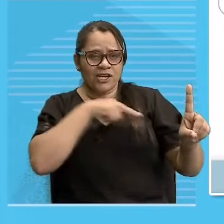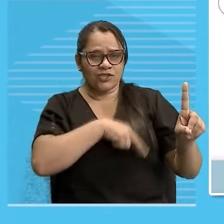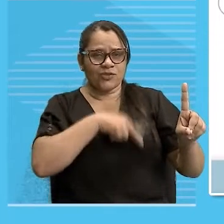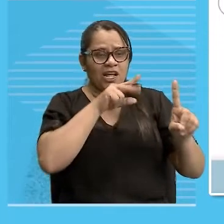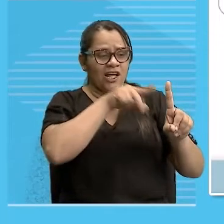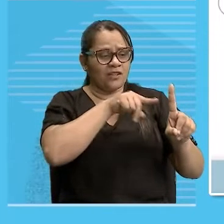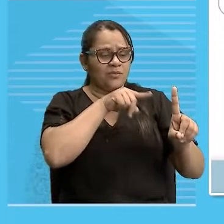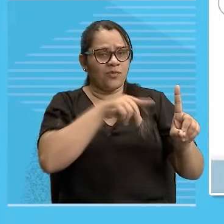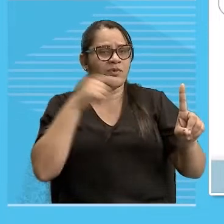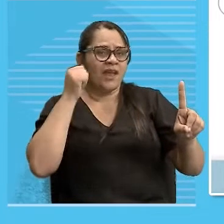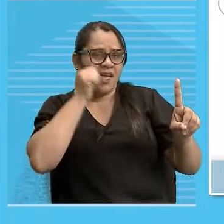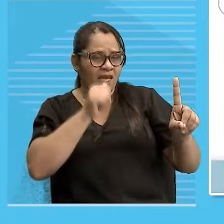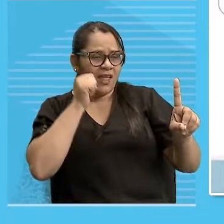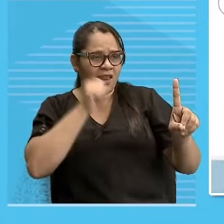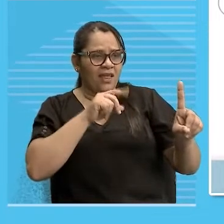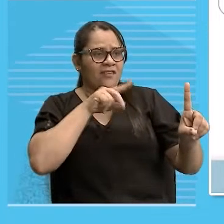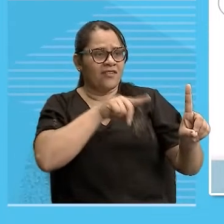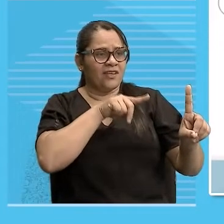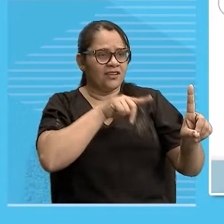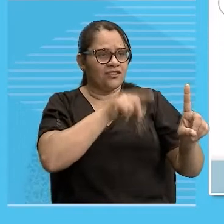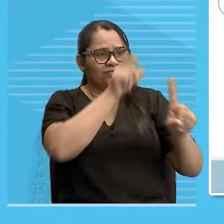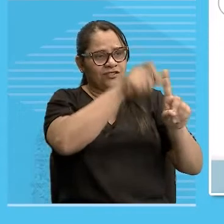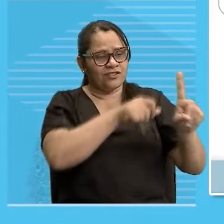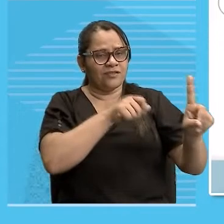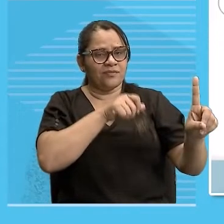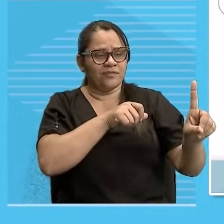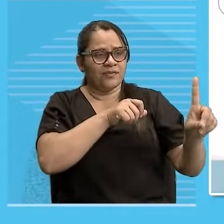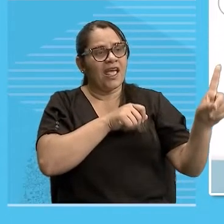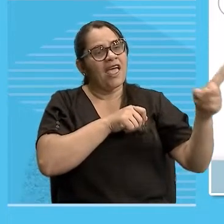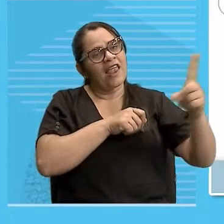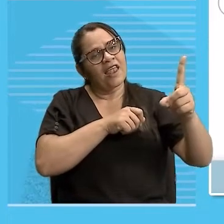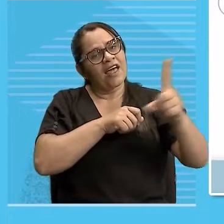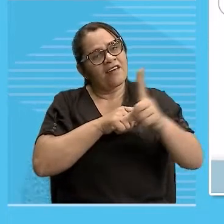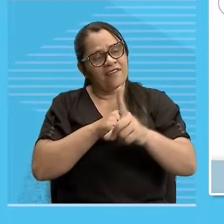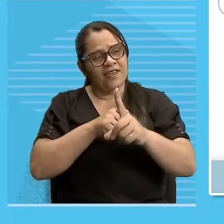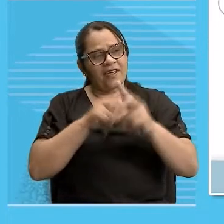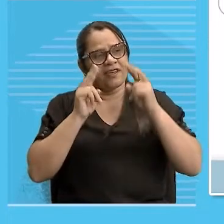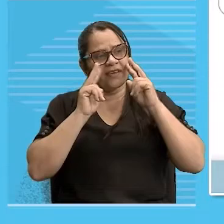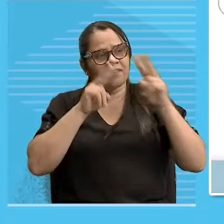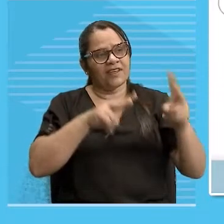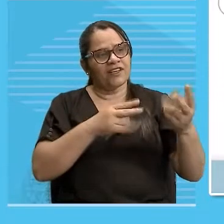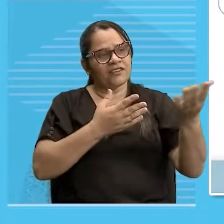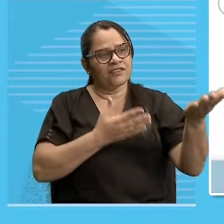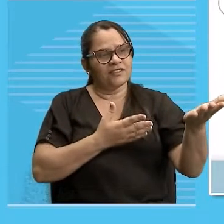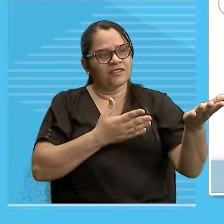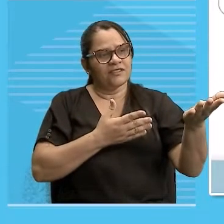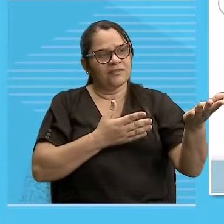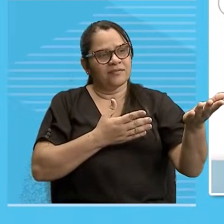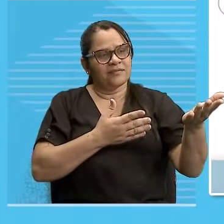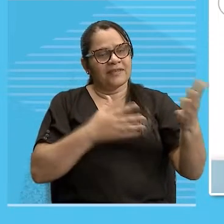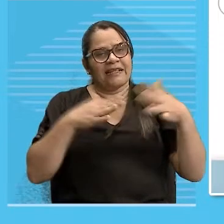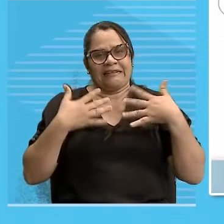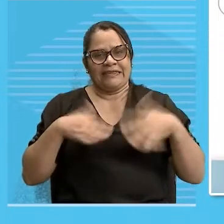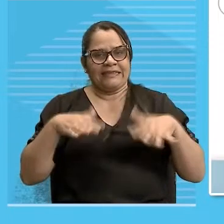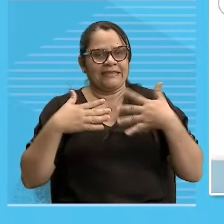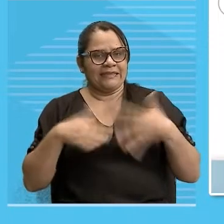de conta de mim. Xiii. Como quem diz assim, tão ruim. Tô apaixonada, tô lascada,